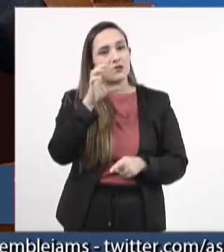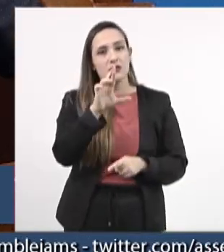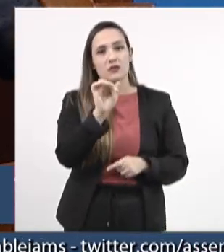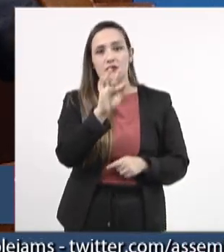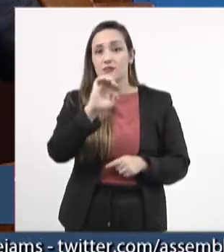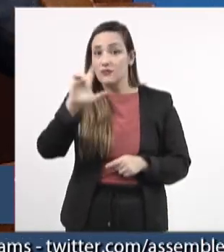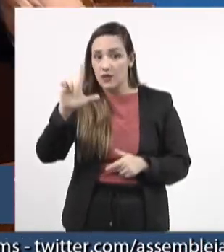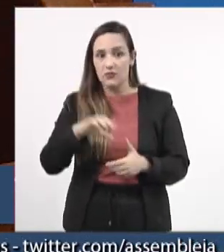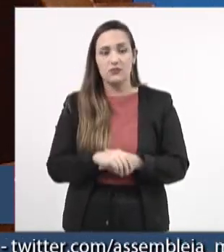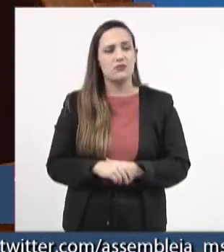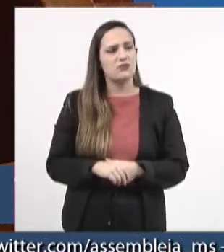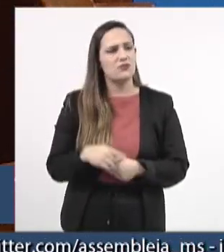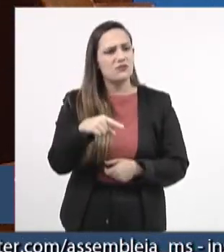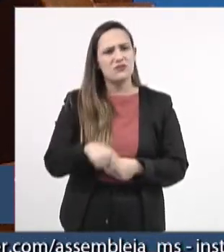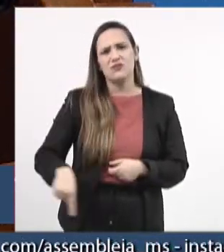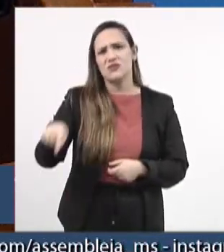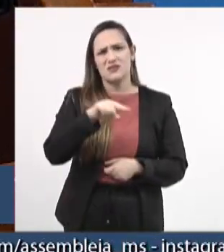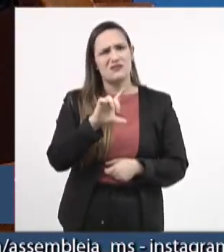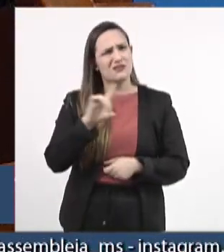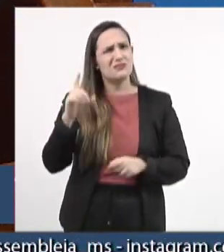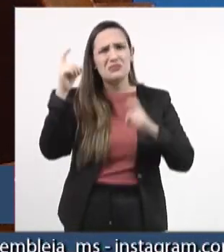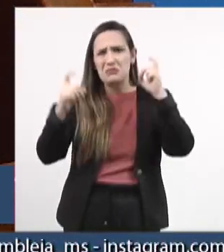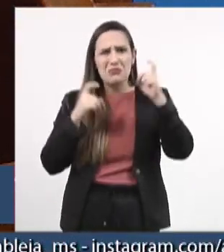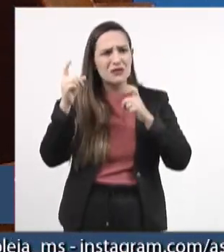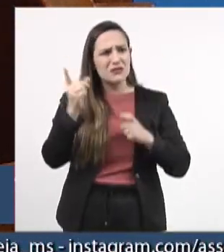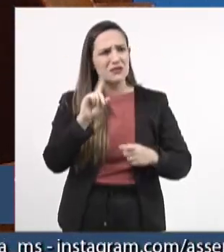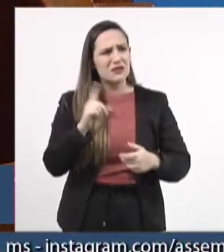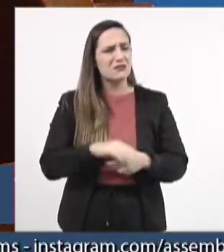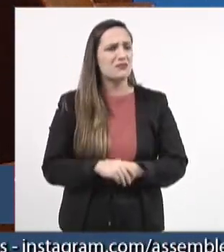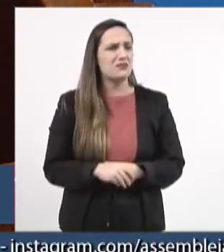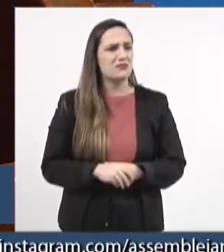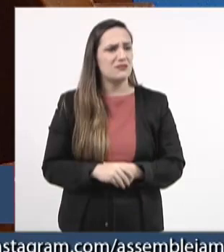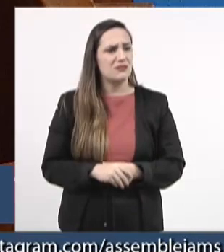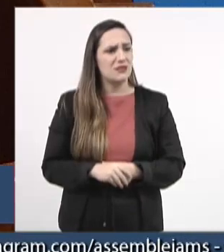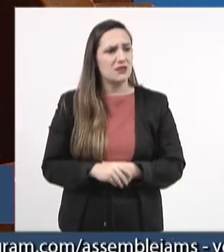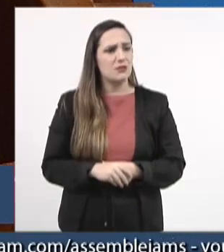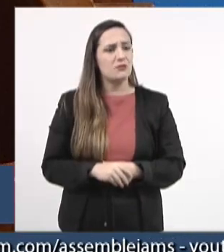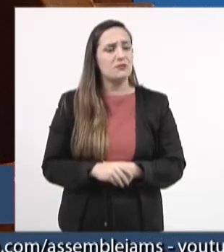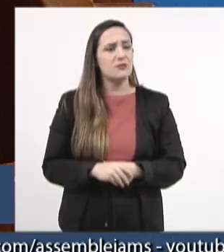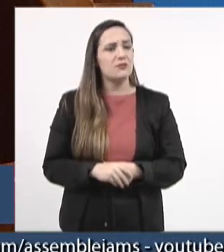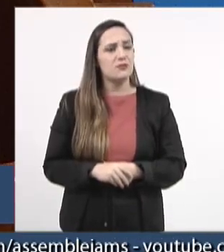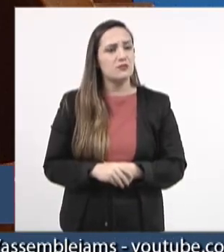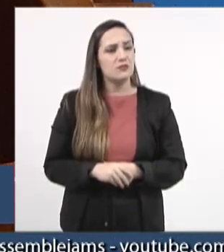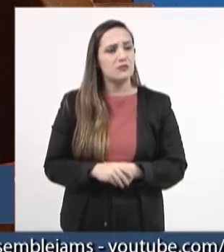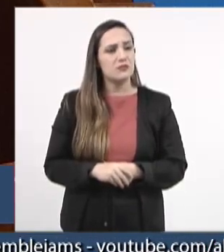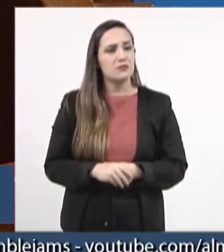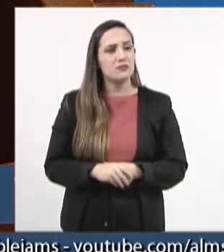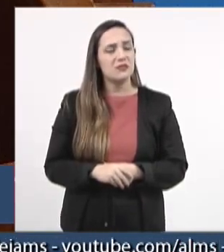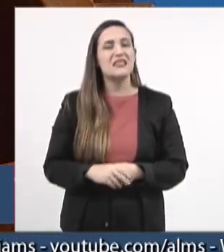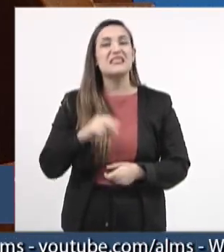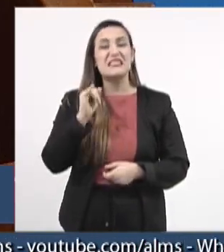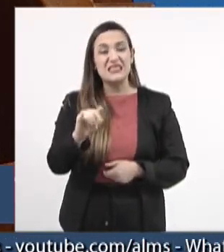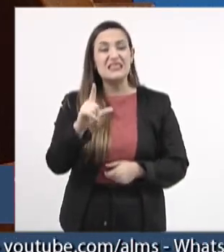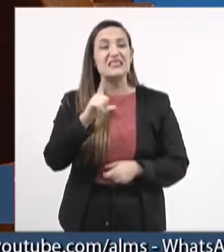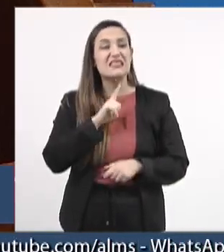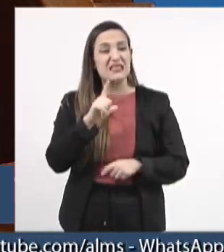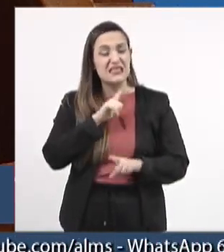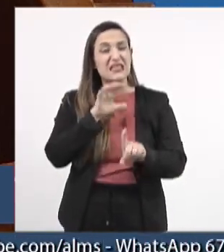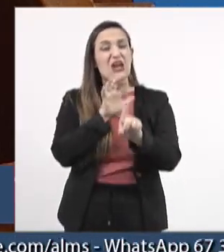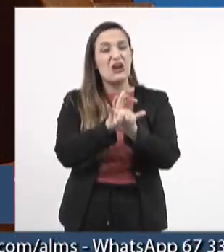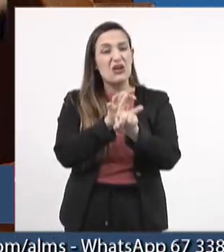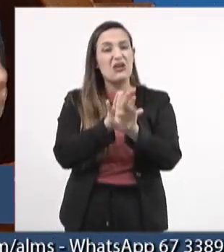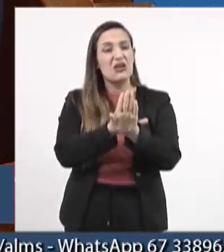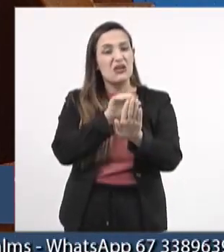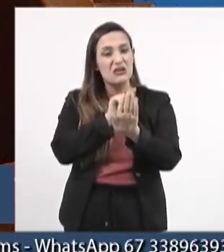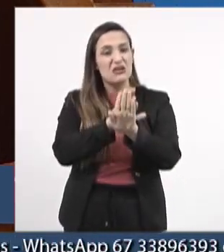são da direita, não se preocupem com essa história. Sabe por quê? Se houvesse doutrinação